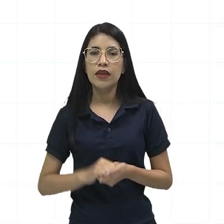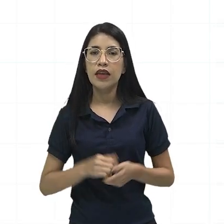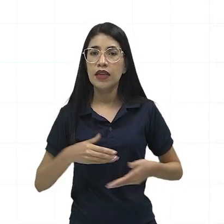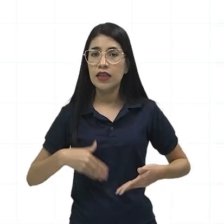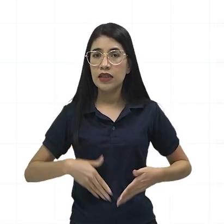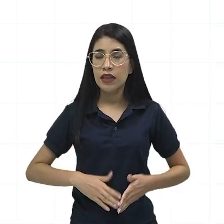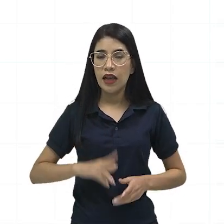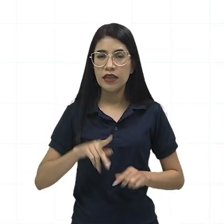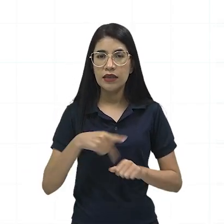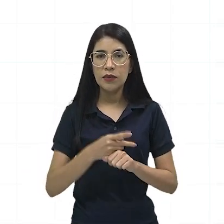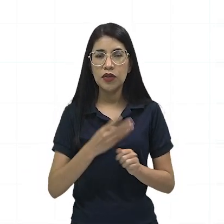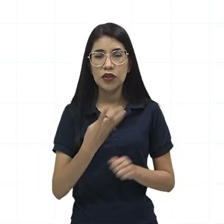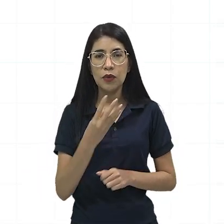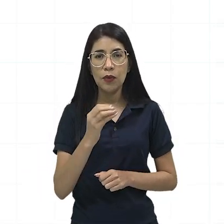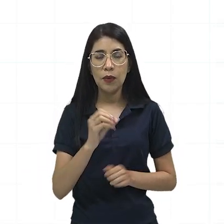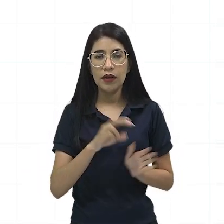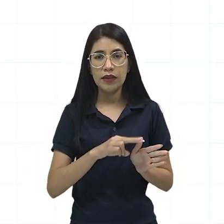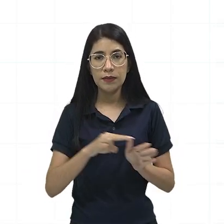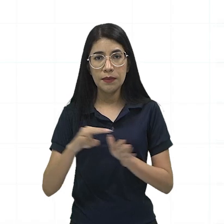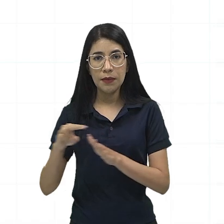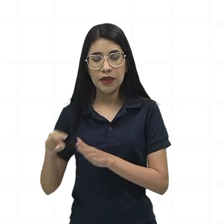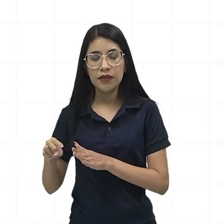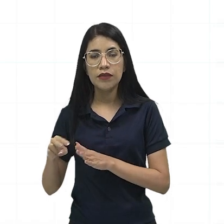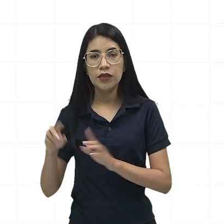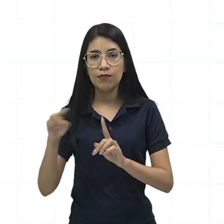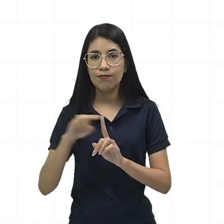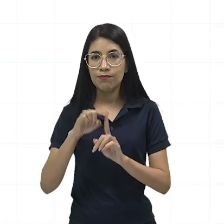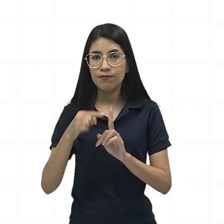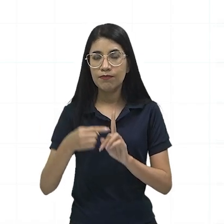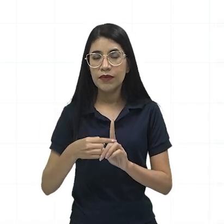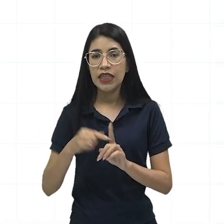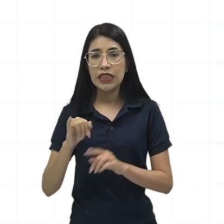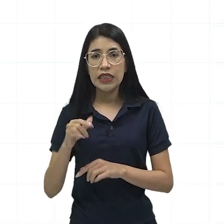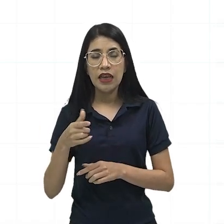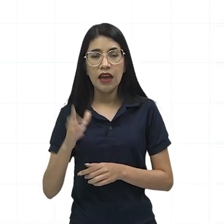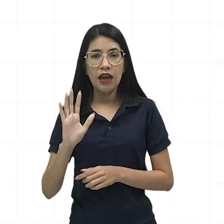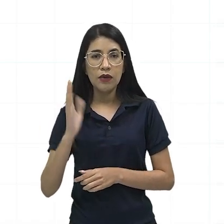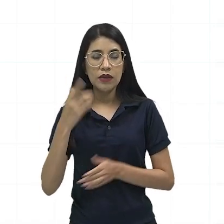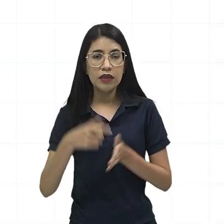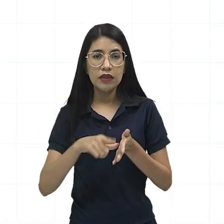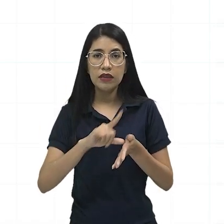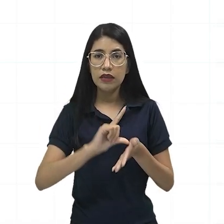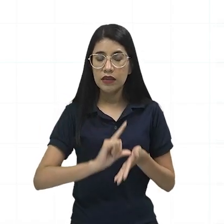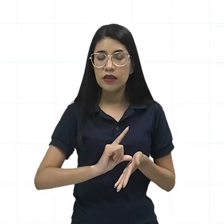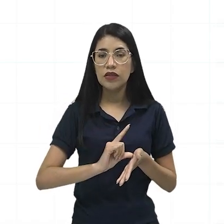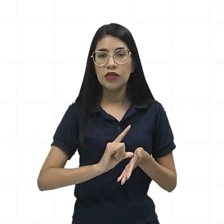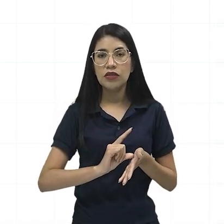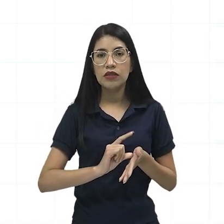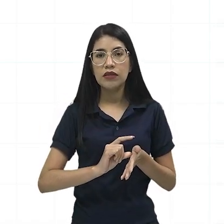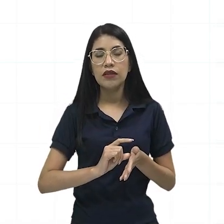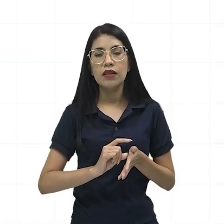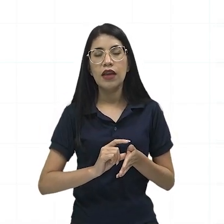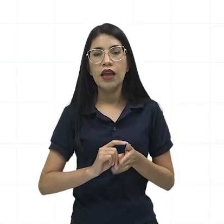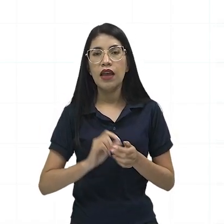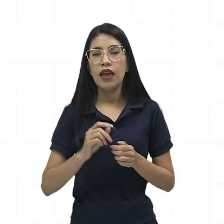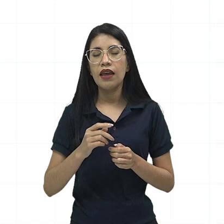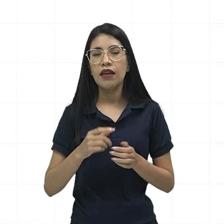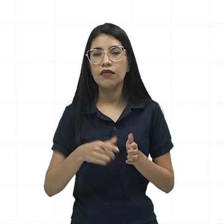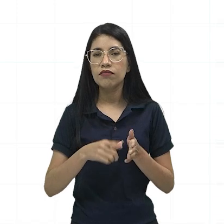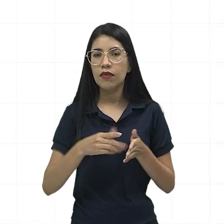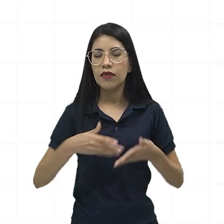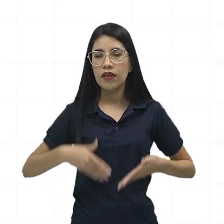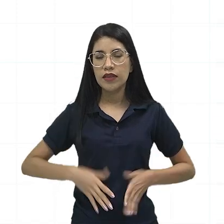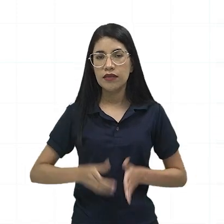de 40 semanas de gestação, né? E se acontecer antes do tempo, bem antes do tempo, o parto vai ser